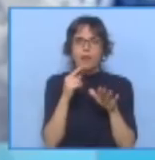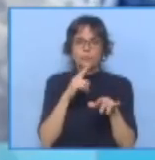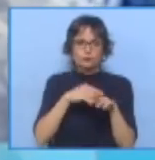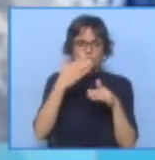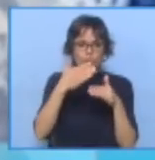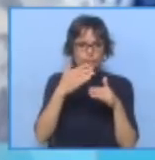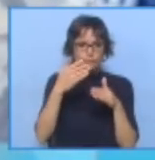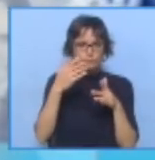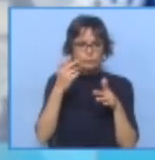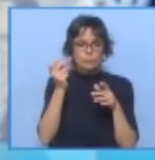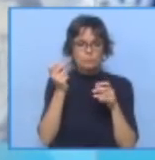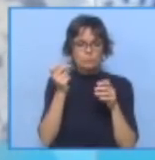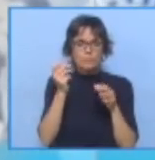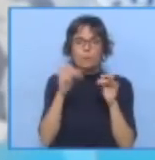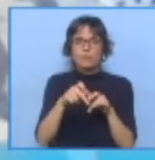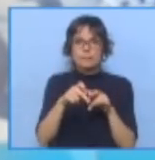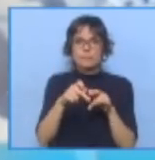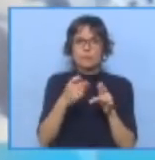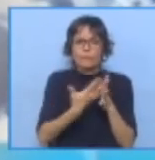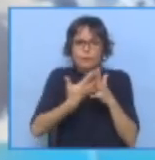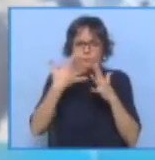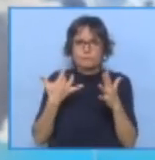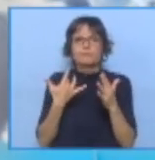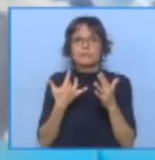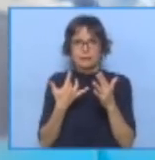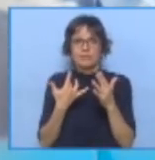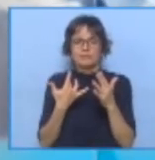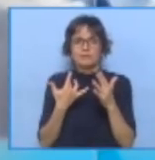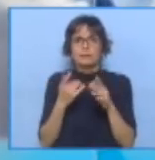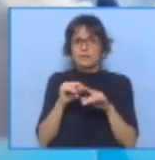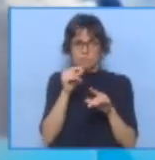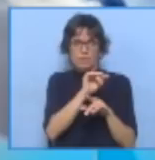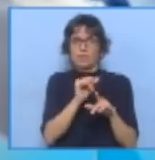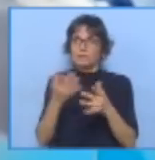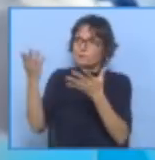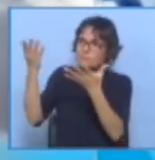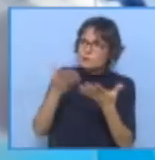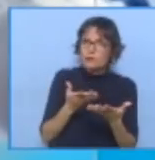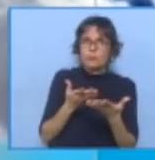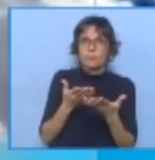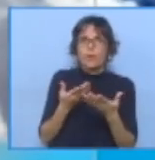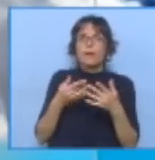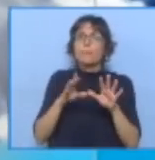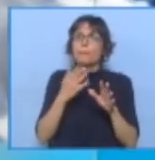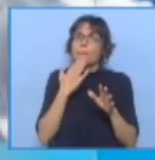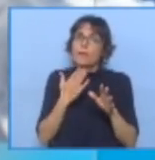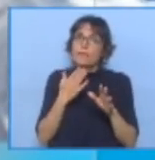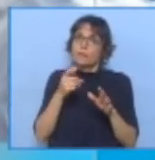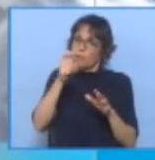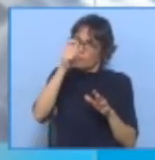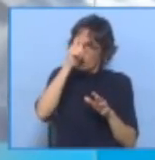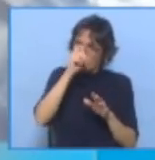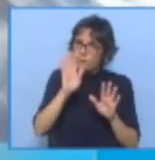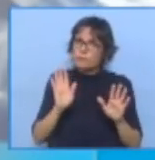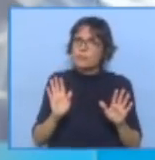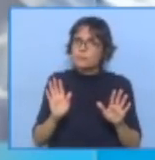em Marrocos, que já visitámos com peregrinos, são acolhedores, desde que respeitemos aquilo, a